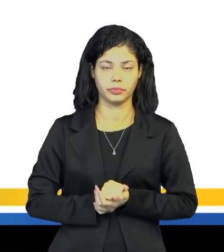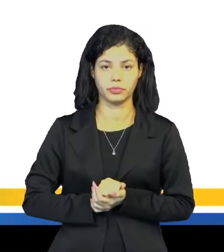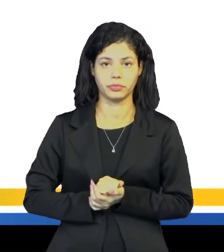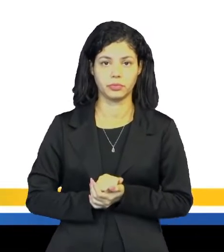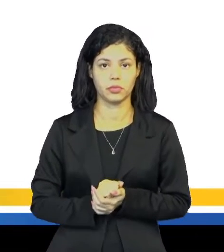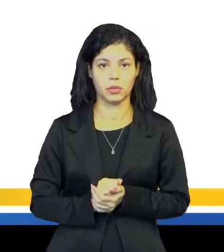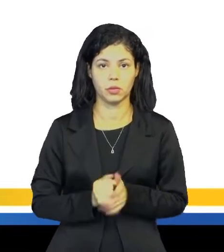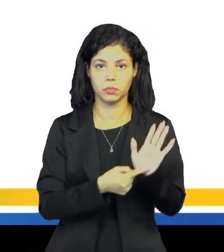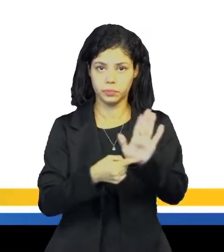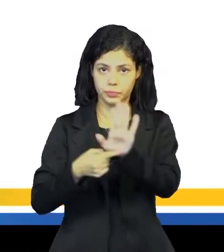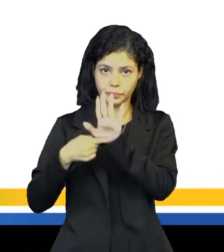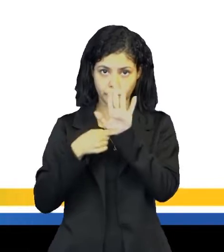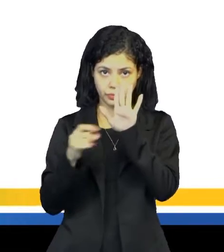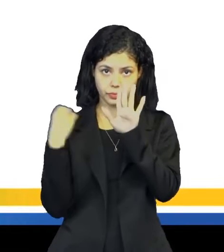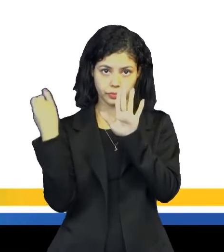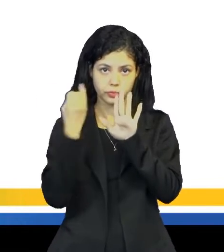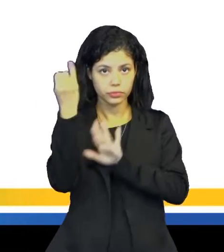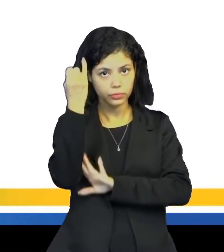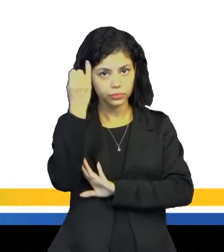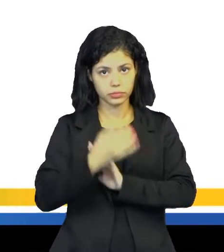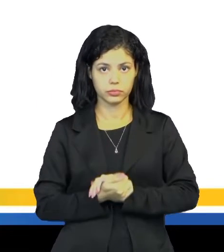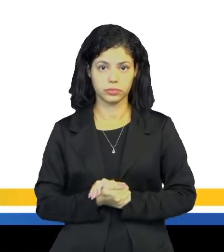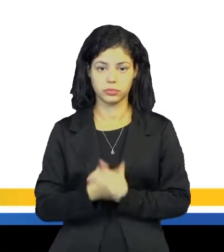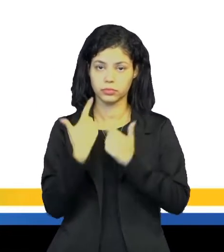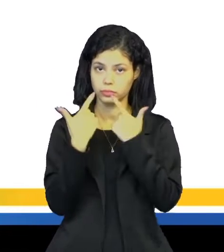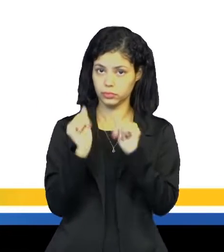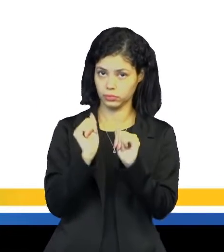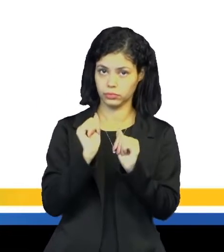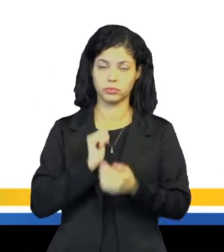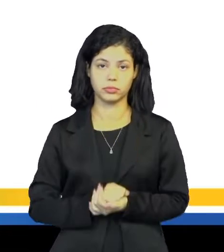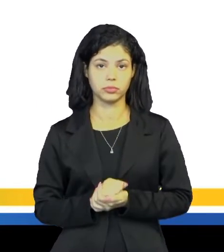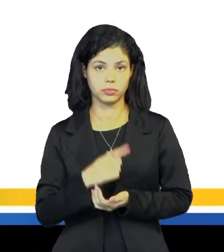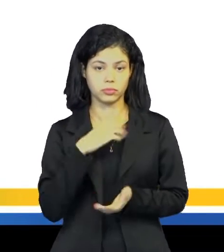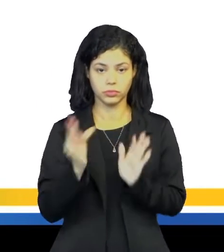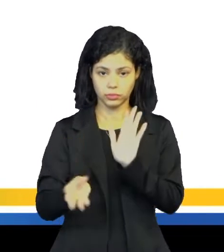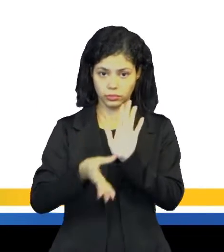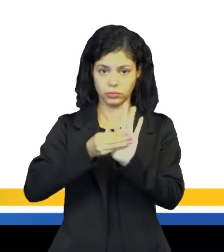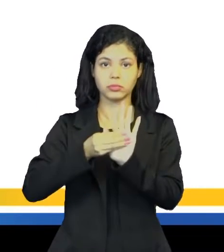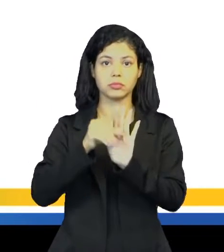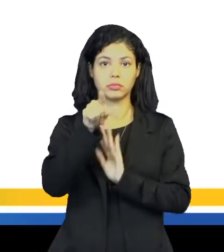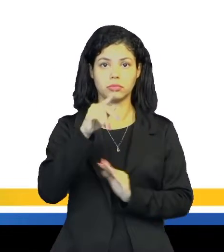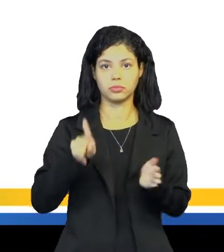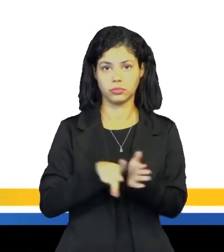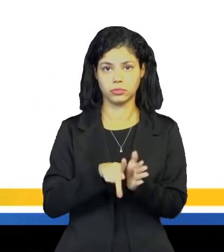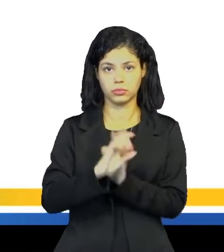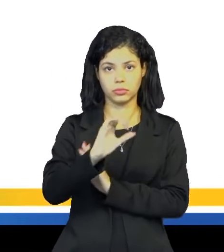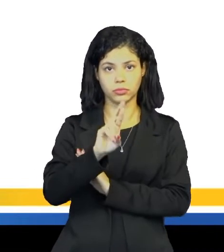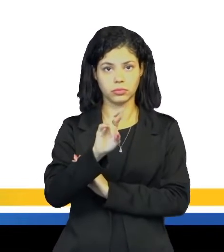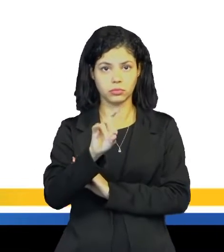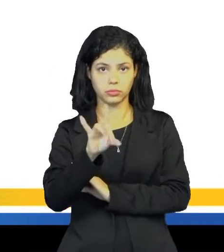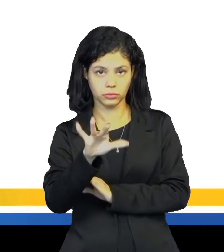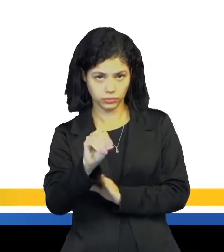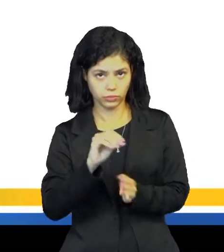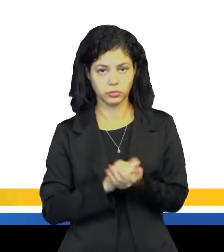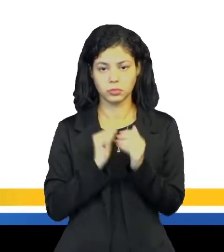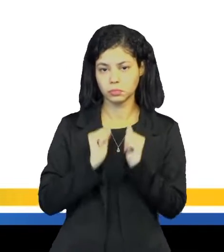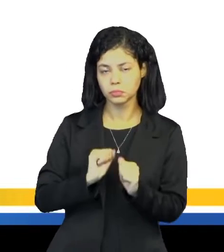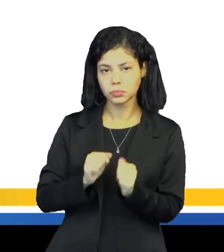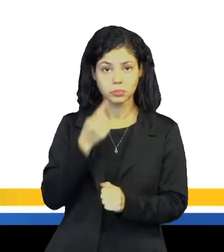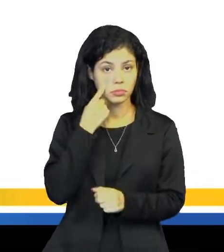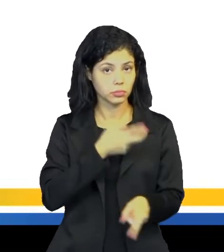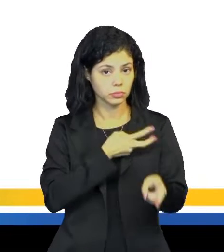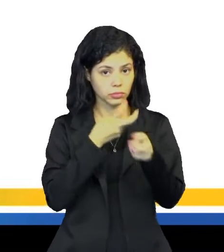um levantamento de importância dessa língua para ser colocado no currículo de vocês. Então aí, né, nós